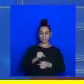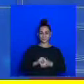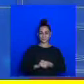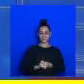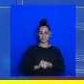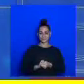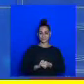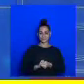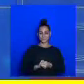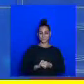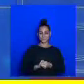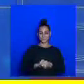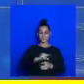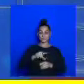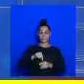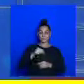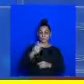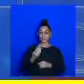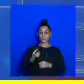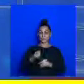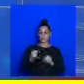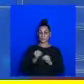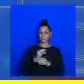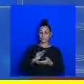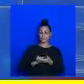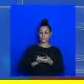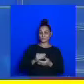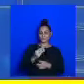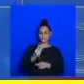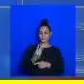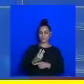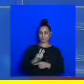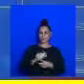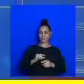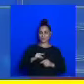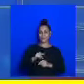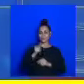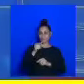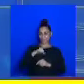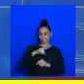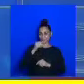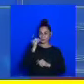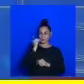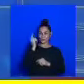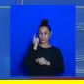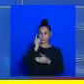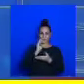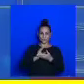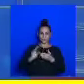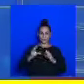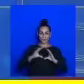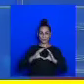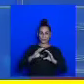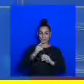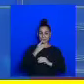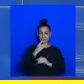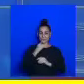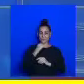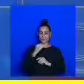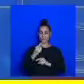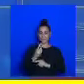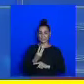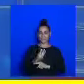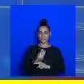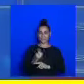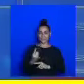número 58. Foram sorteados 4 números, faltam 3. Você ainda tem chances. Bola vermelha,